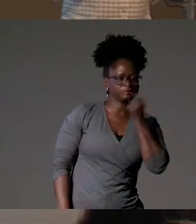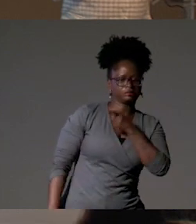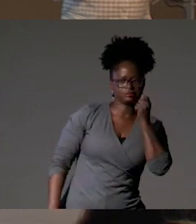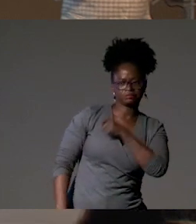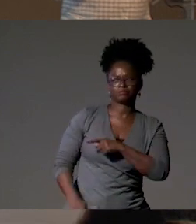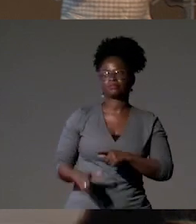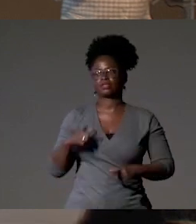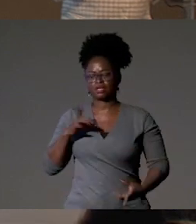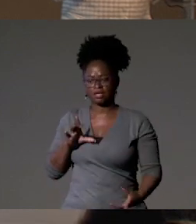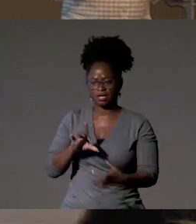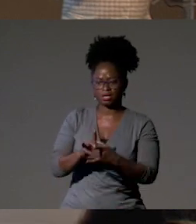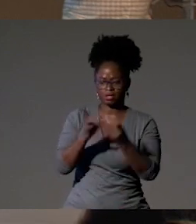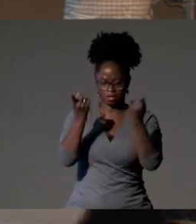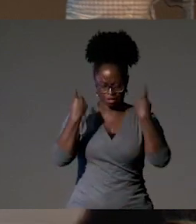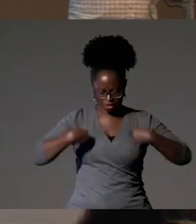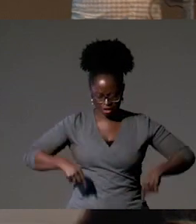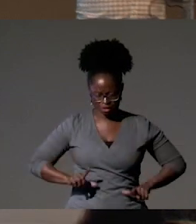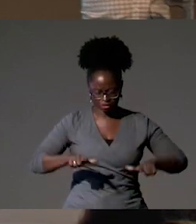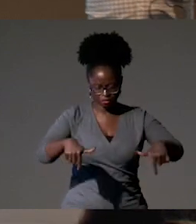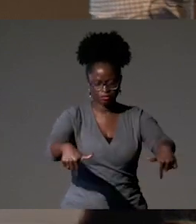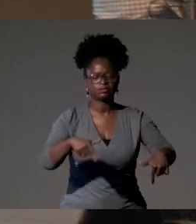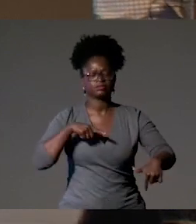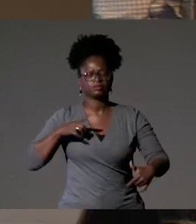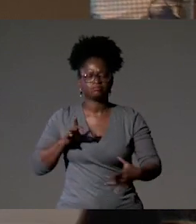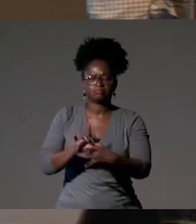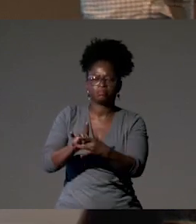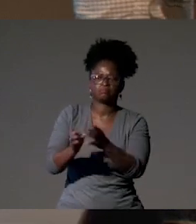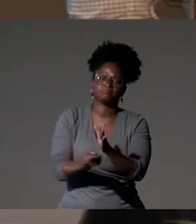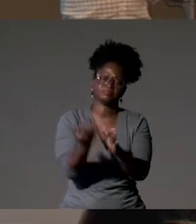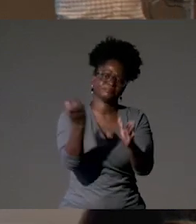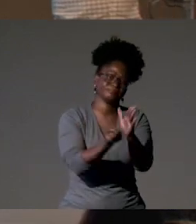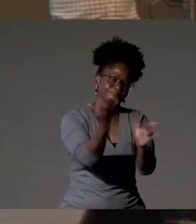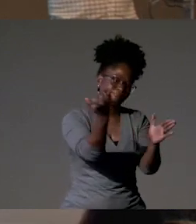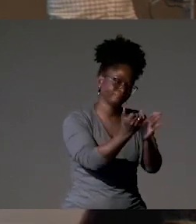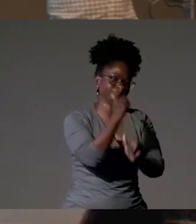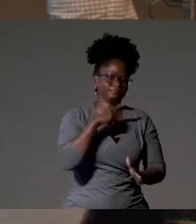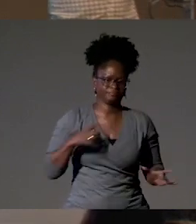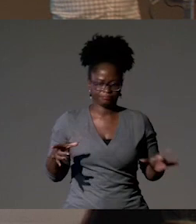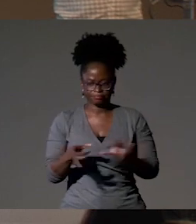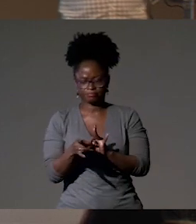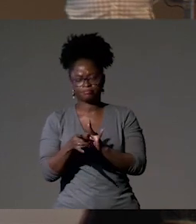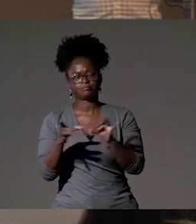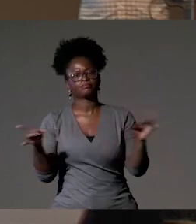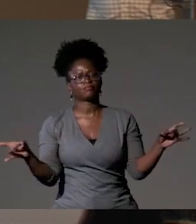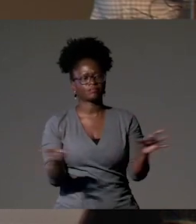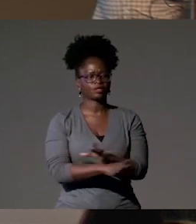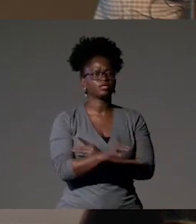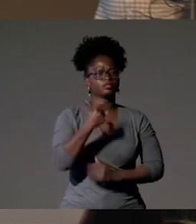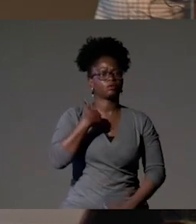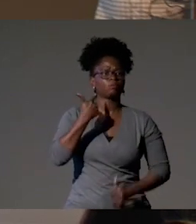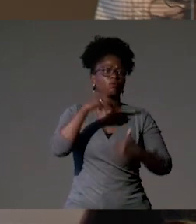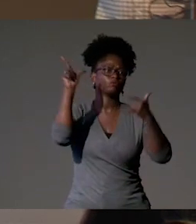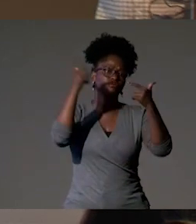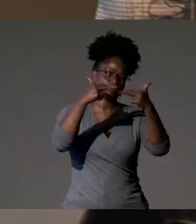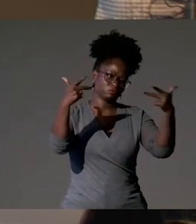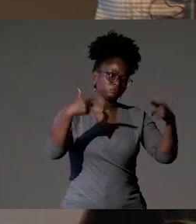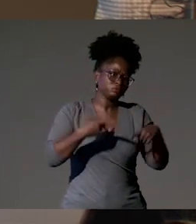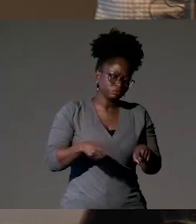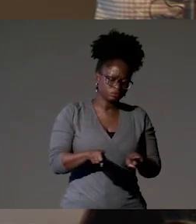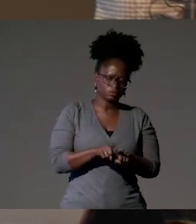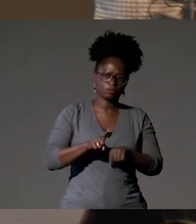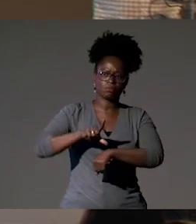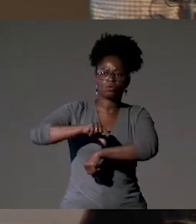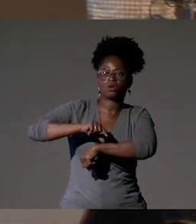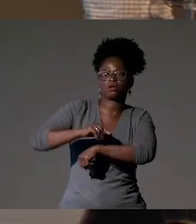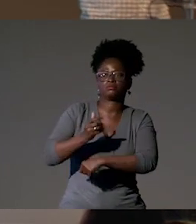correlacionada com resposta inflamatória. Enfim, são coisas que vão se completando. E vem um outro fator, que é o horário